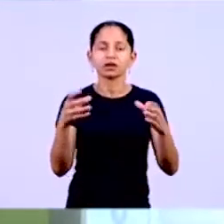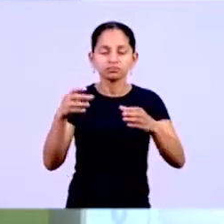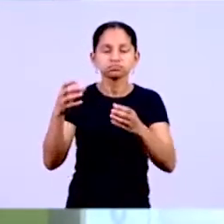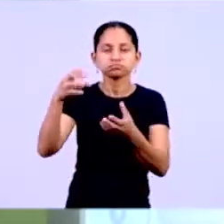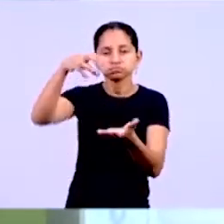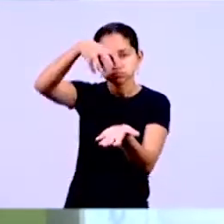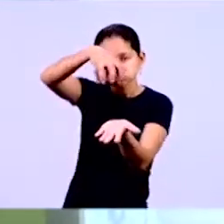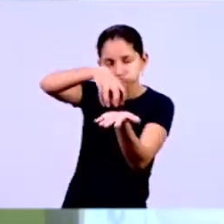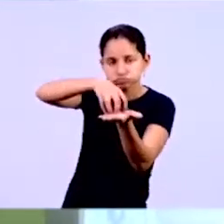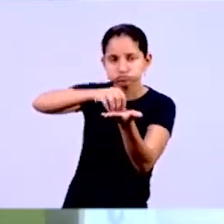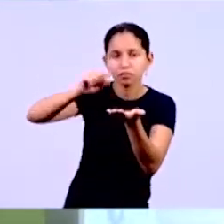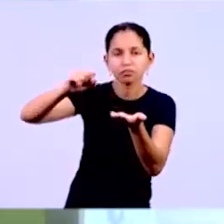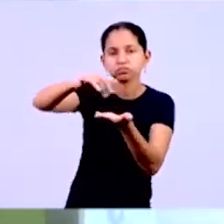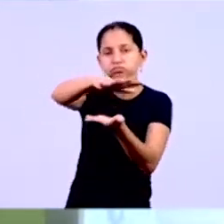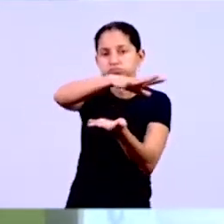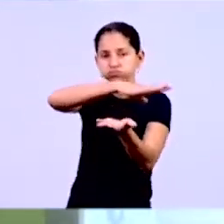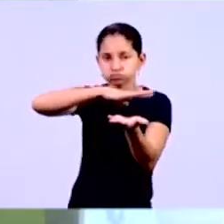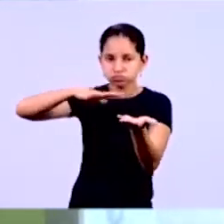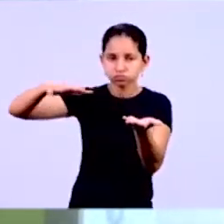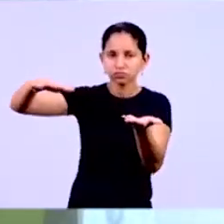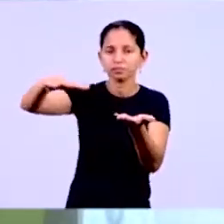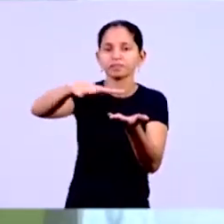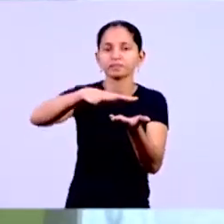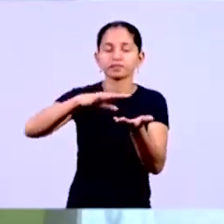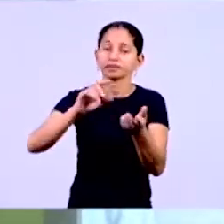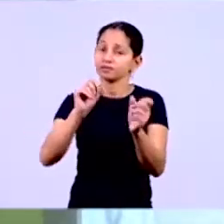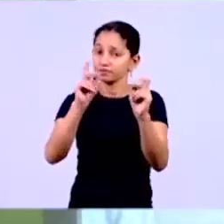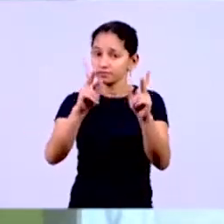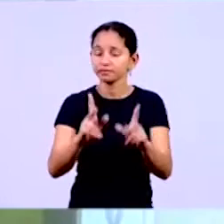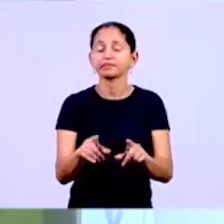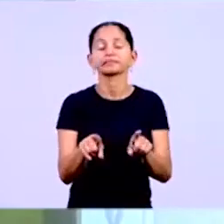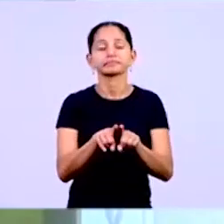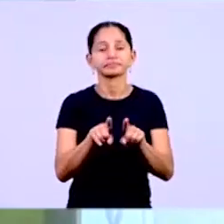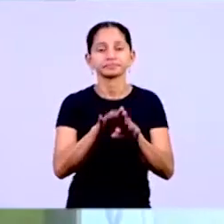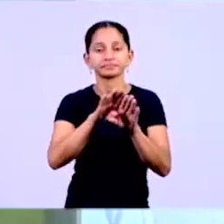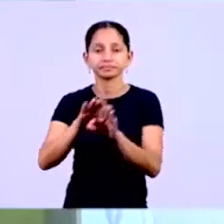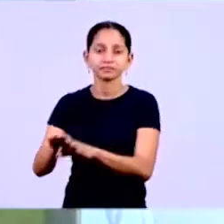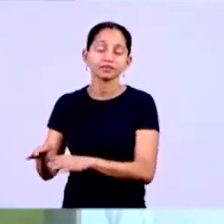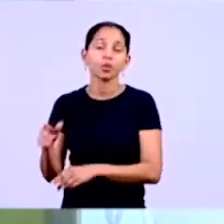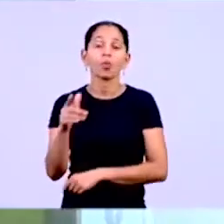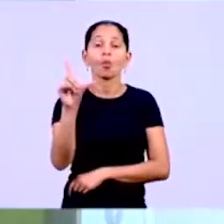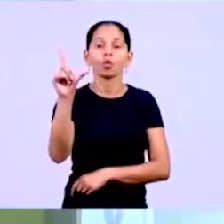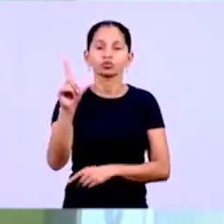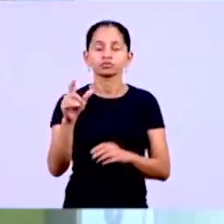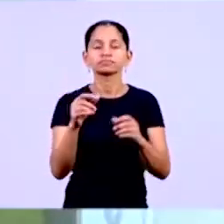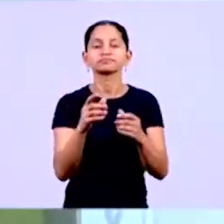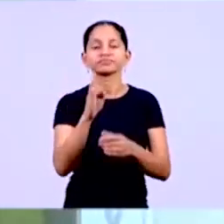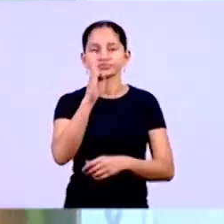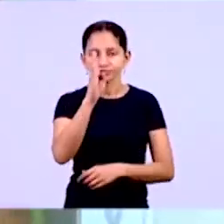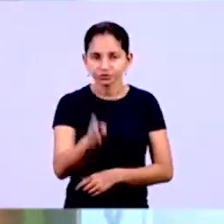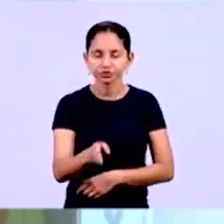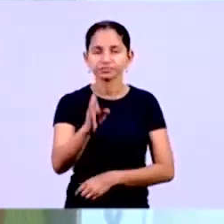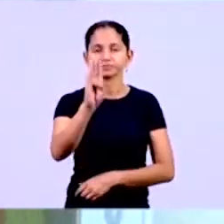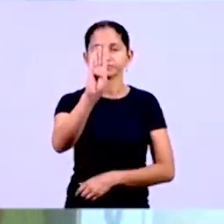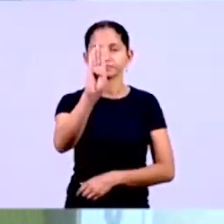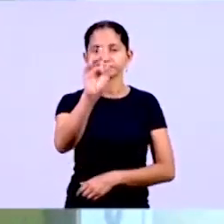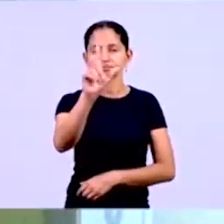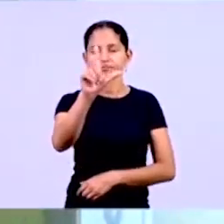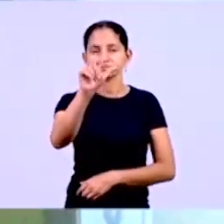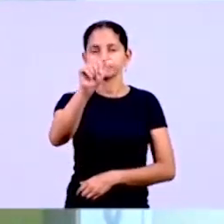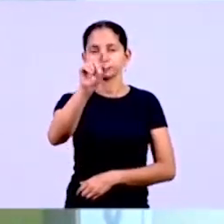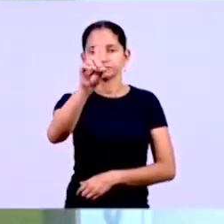local. E os servidores blade, que eu pego placas e coloco uma do lado da outra. Não sei se foi a nossa segunda aula, não sei se vocês se